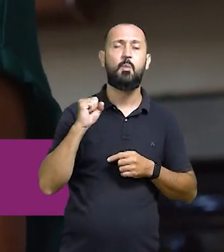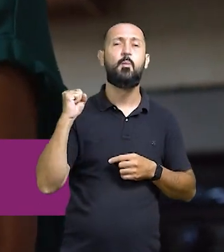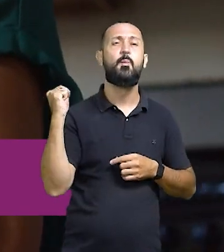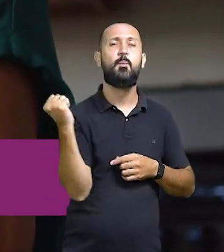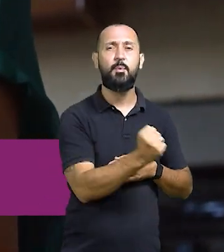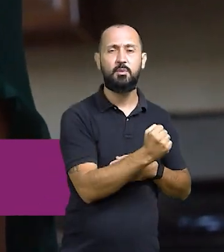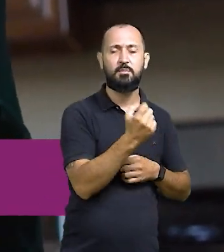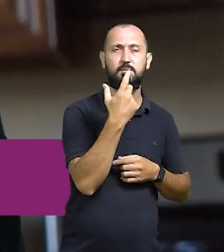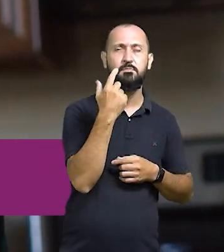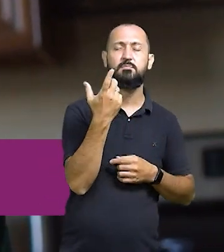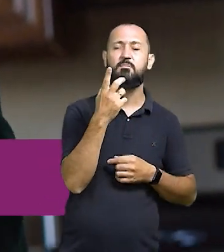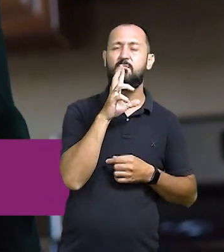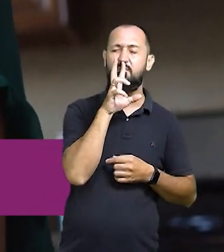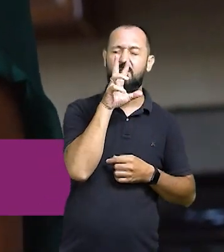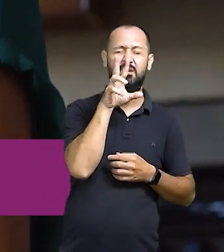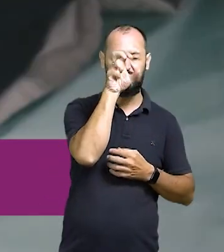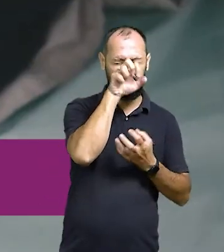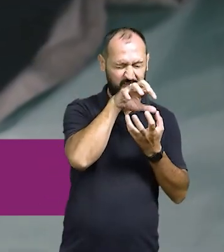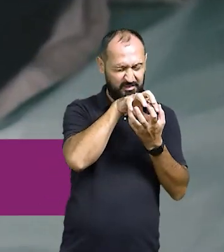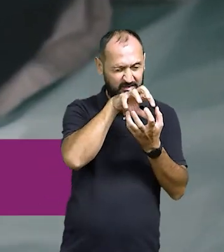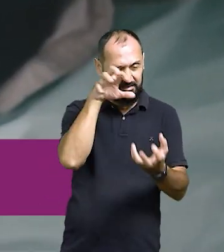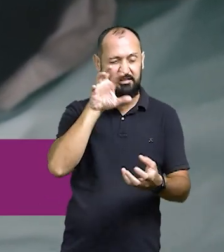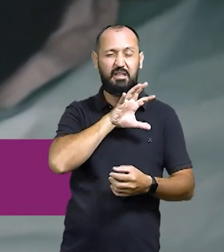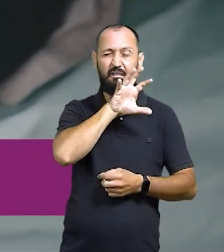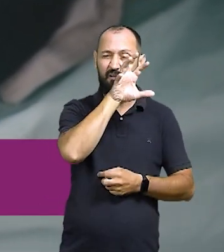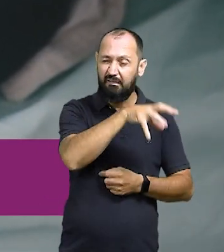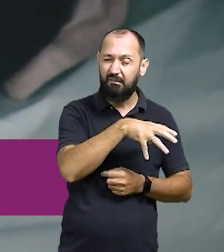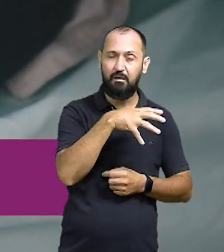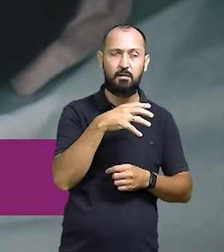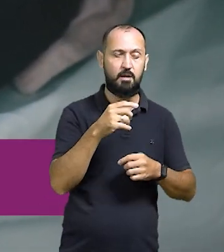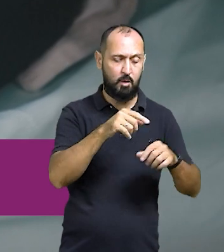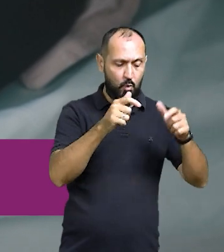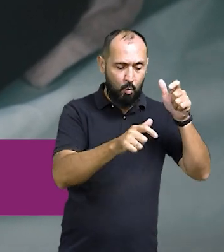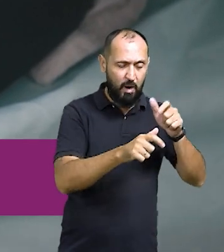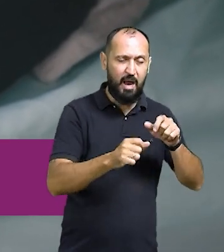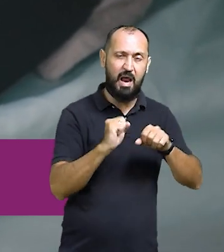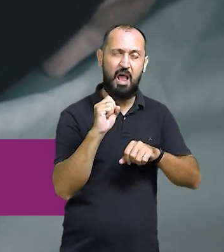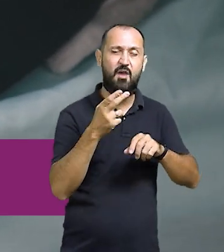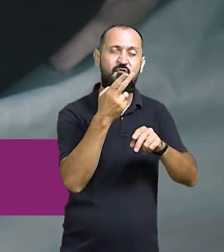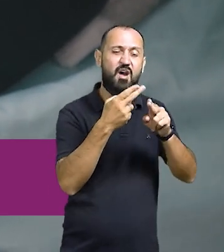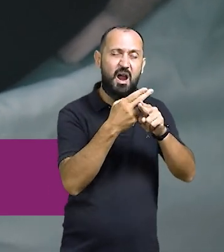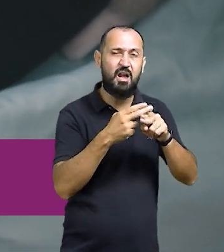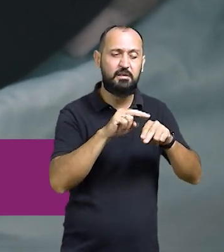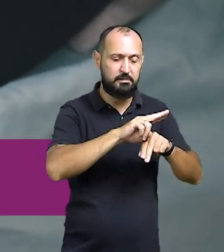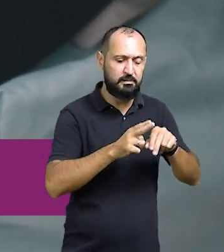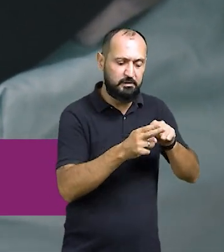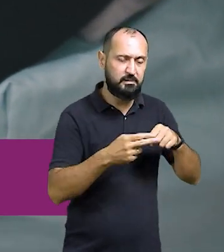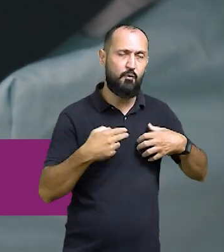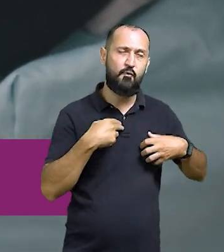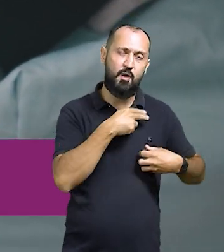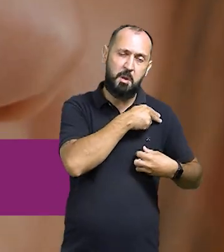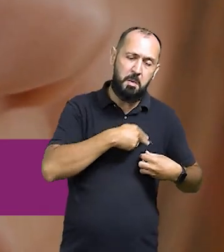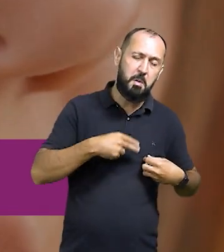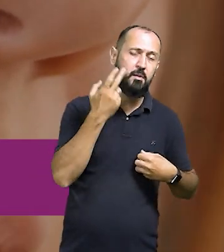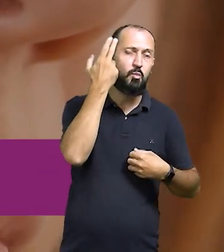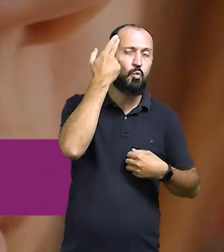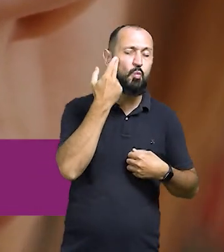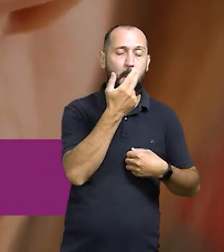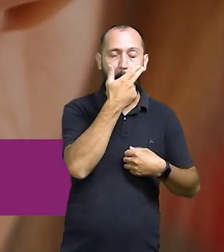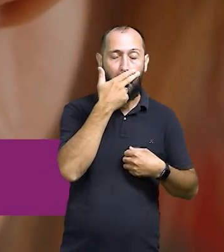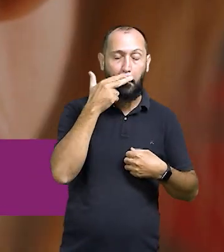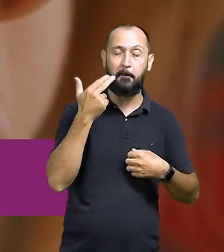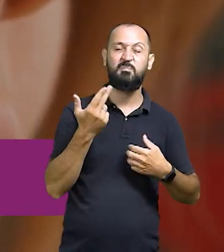E sempre vinculado a uma reação covarde, violenta e trágica, né?